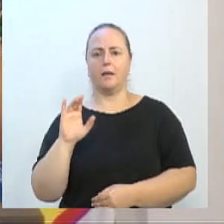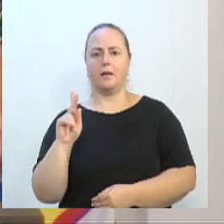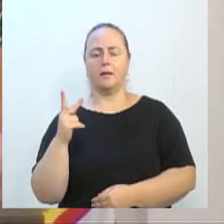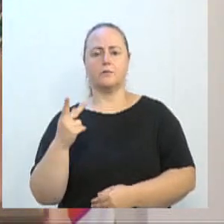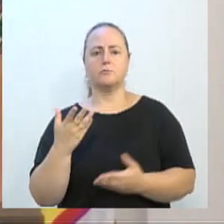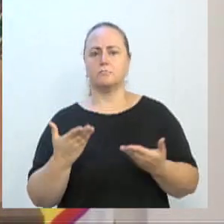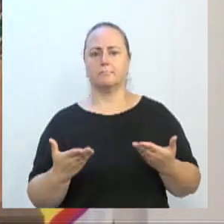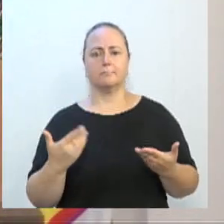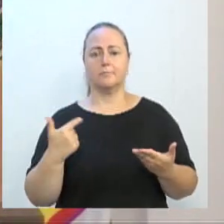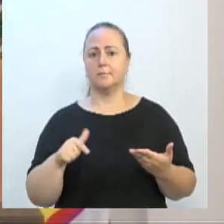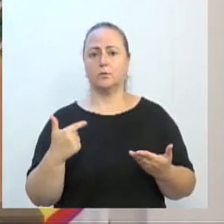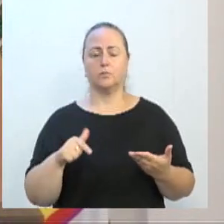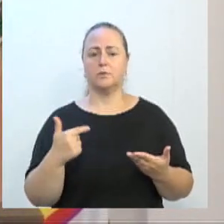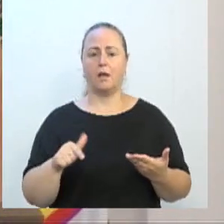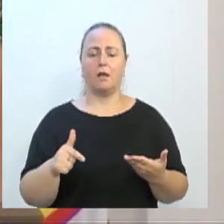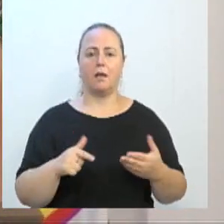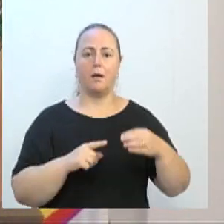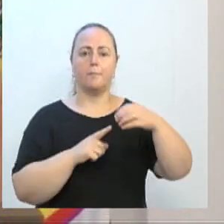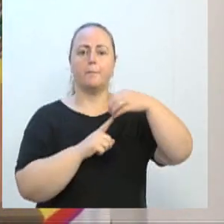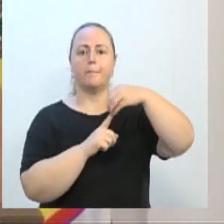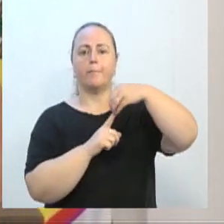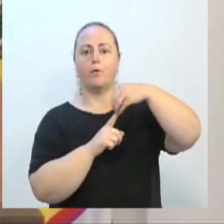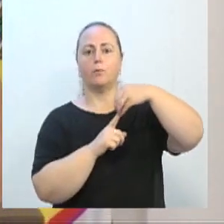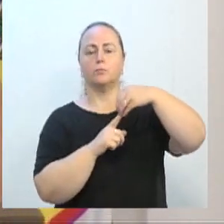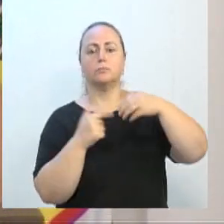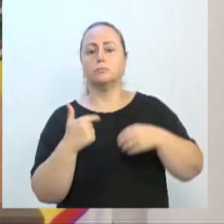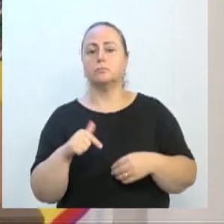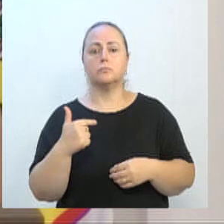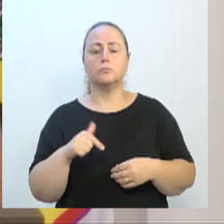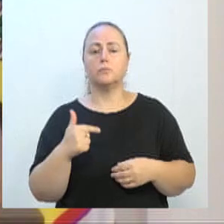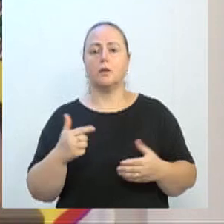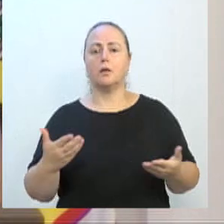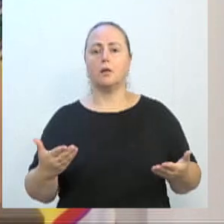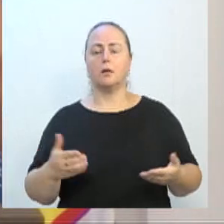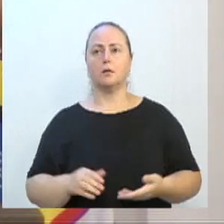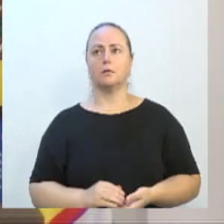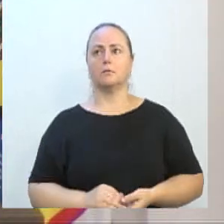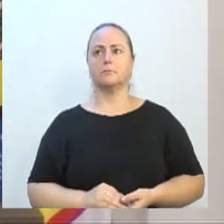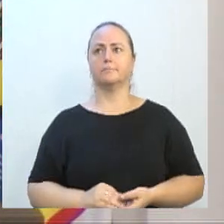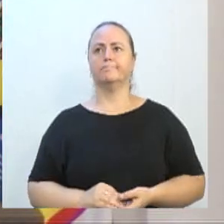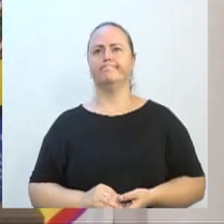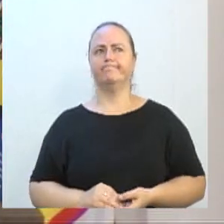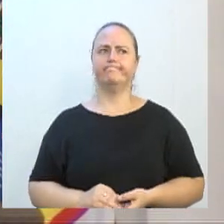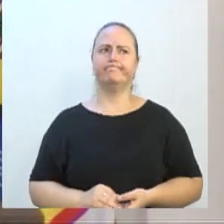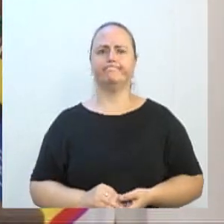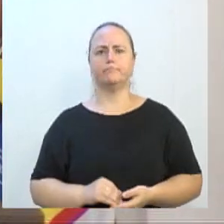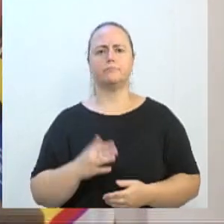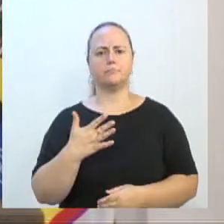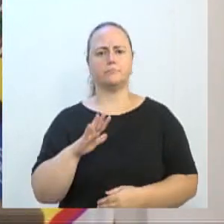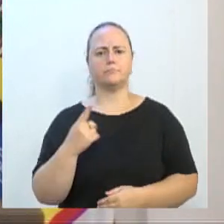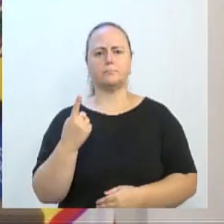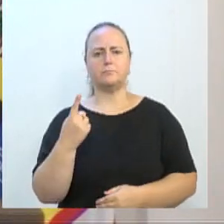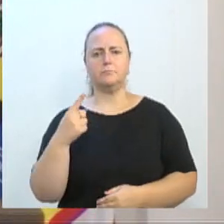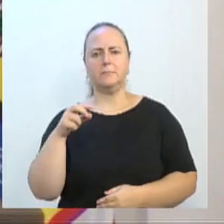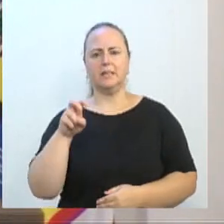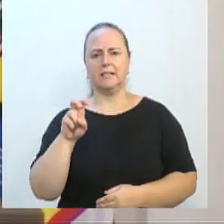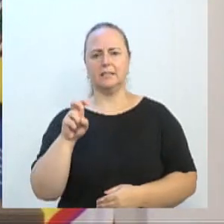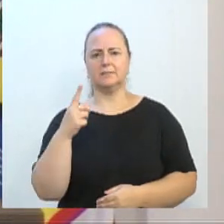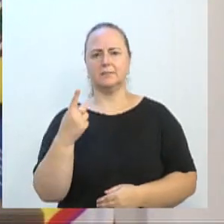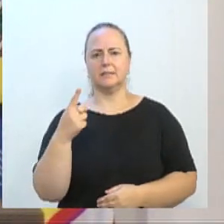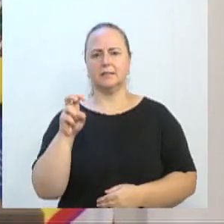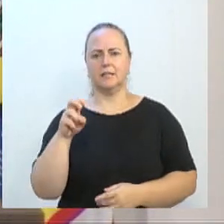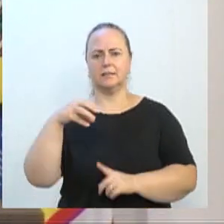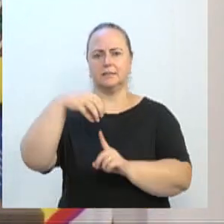não conta com abrigos de ônibus em todo o lar do par da via. São mais ou menos 15 pontos. O microfone está